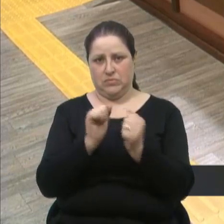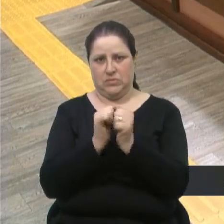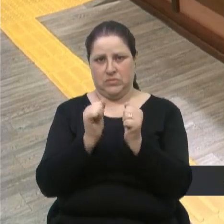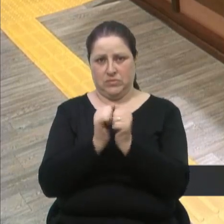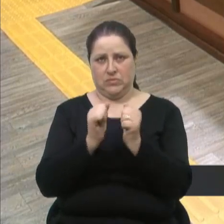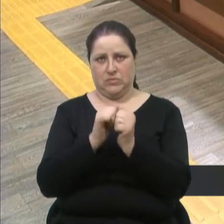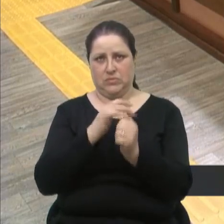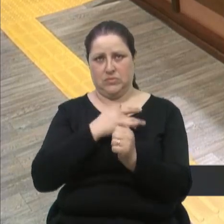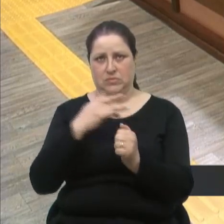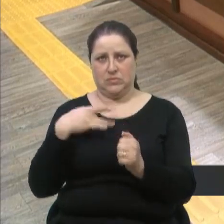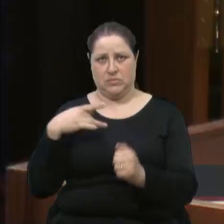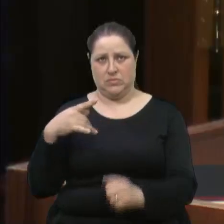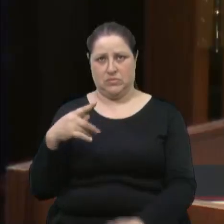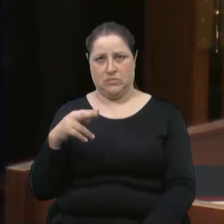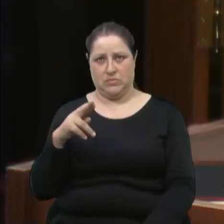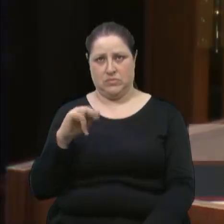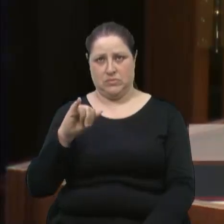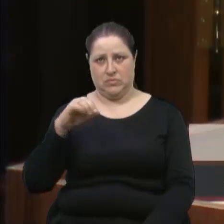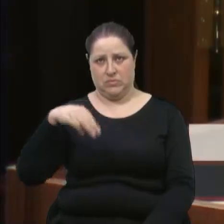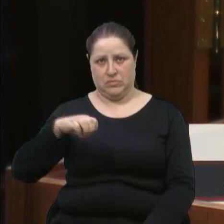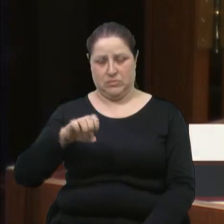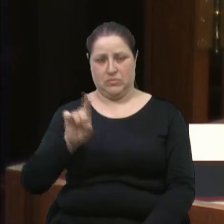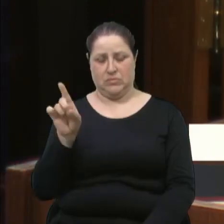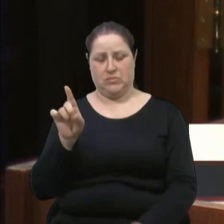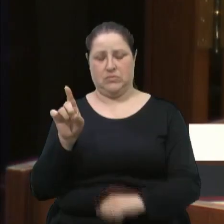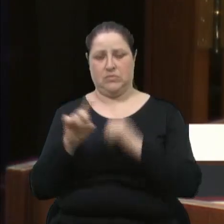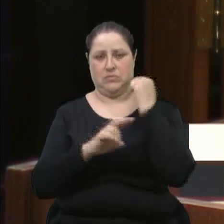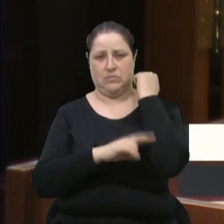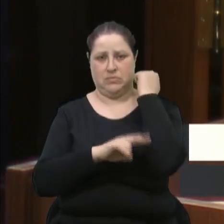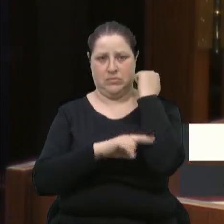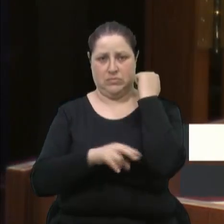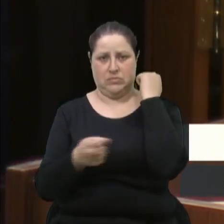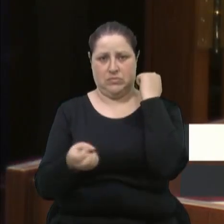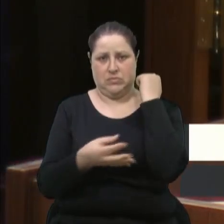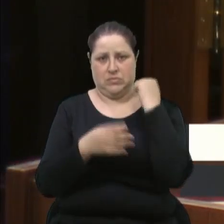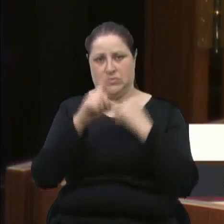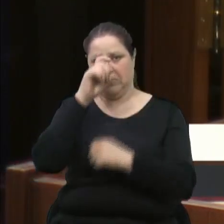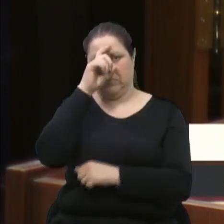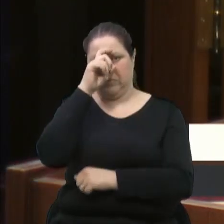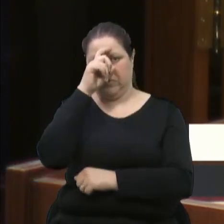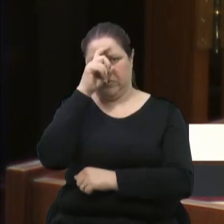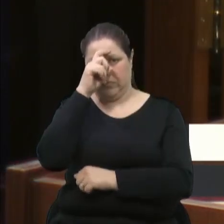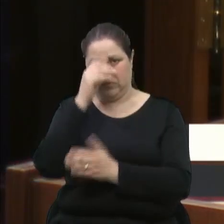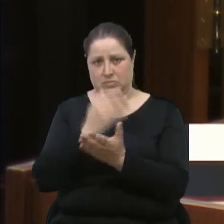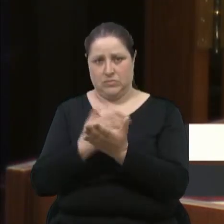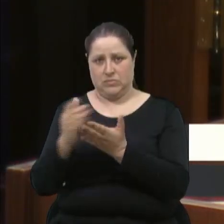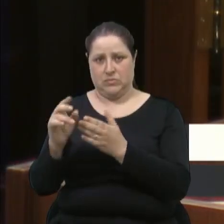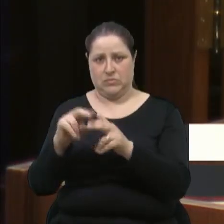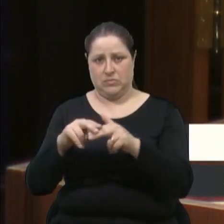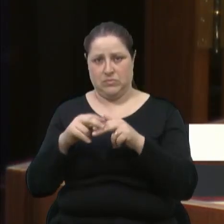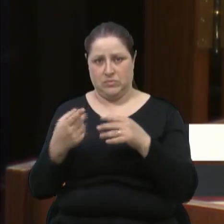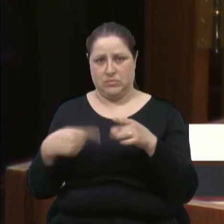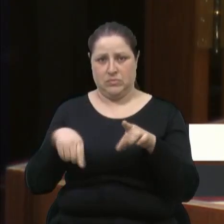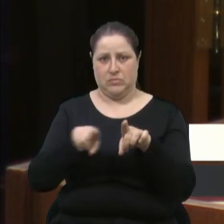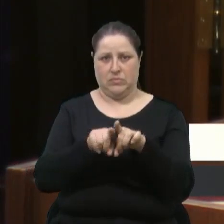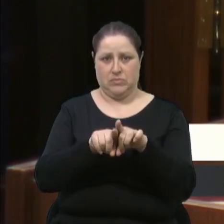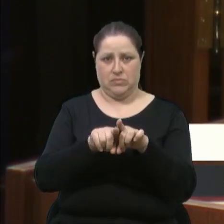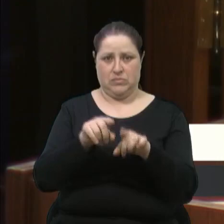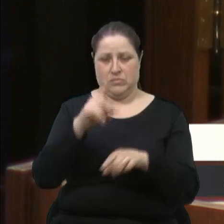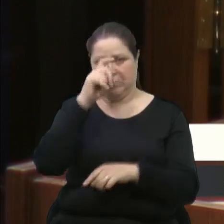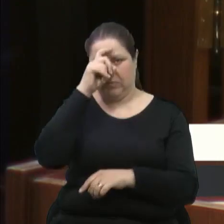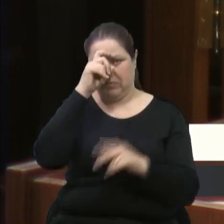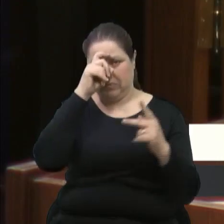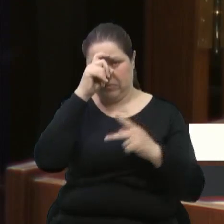no município de Canela. O novo hospital surge da parceria entre o Hospital Pompeia, de Caxias do